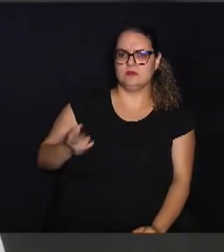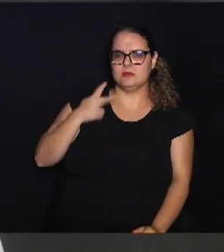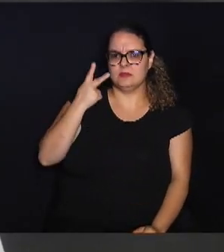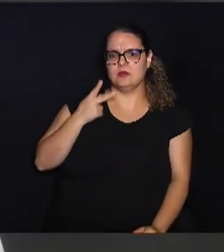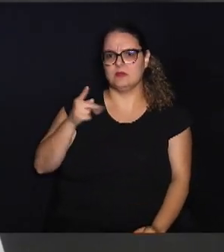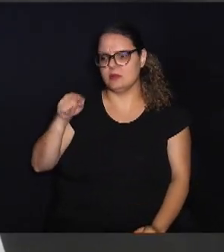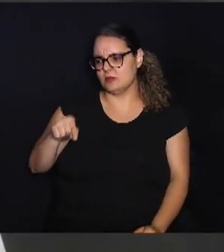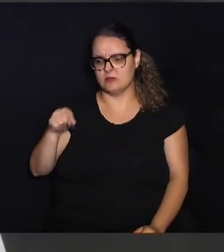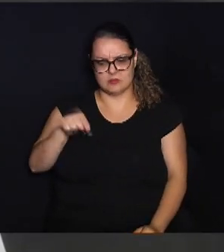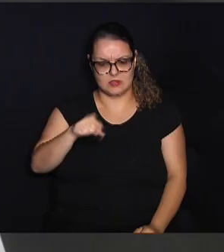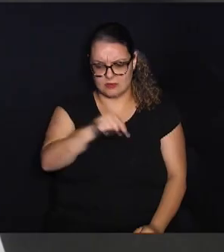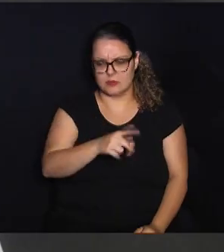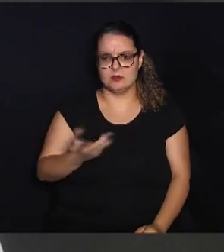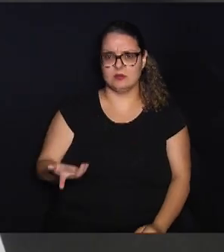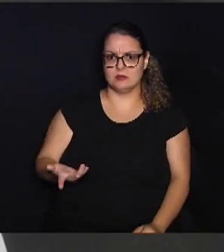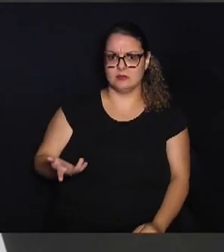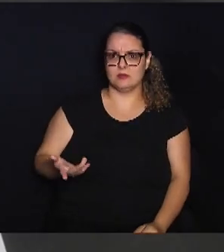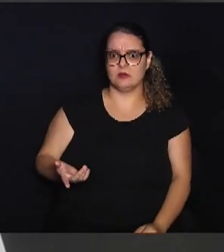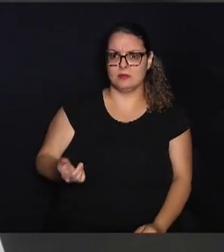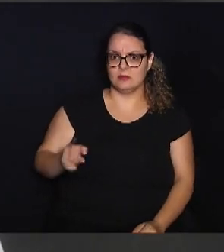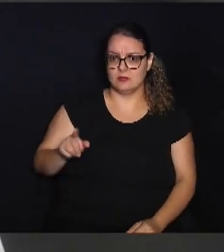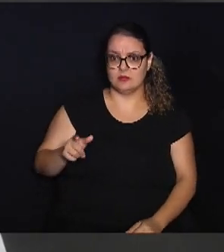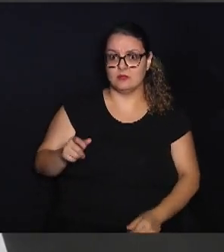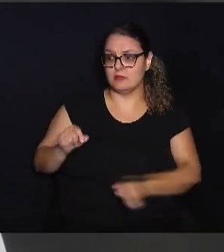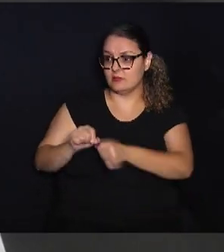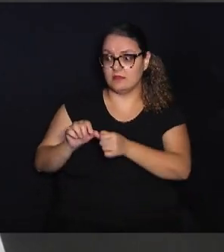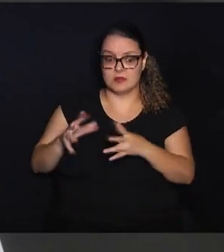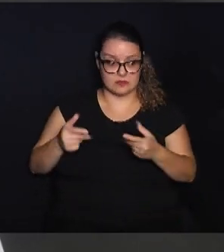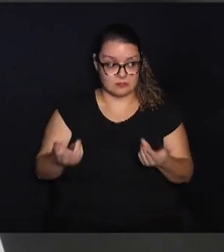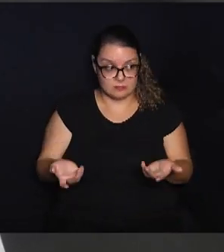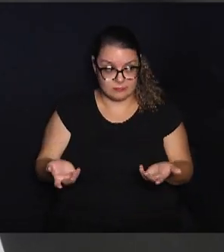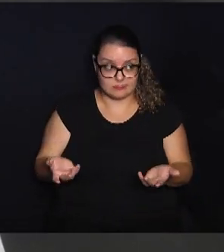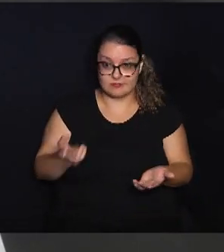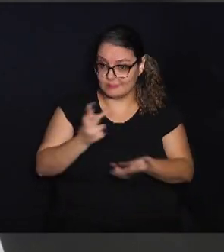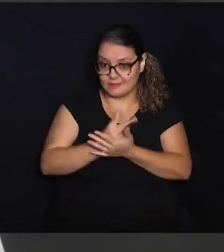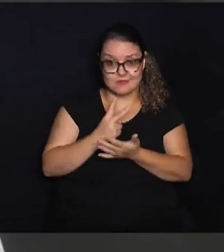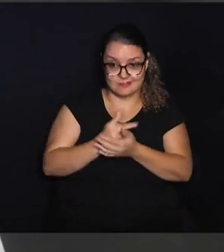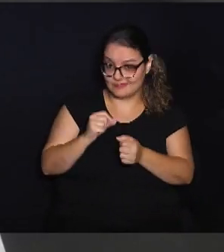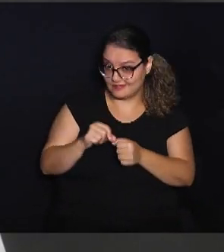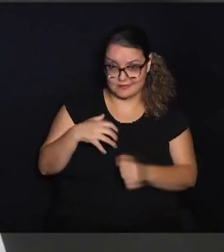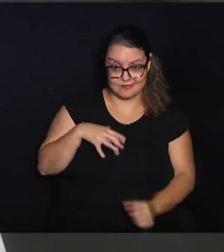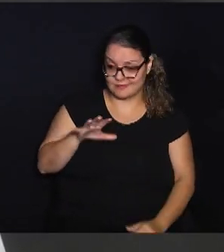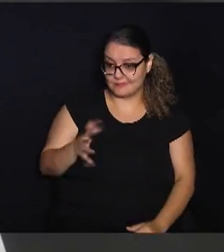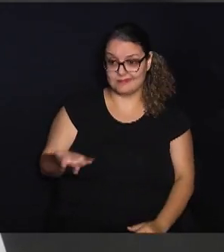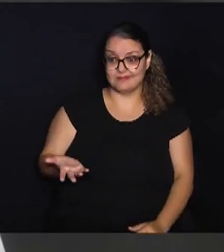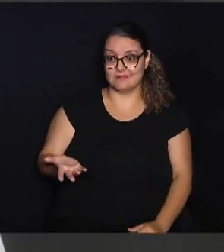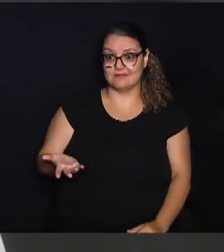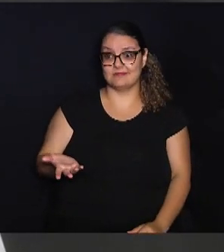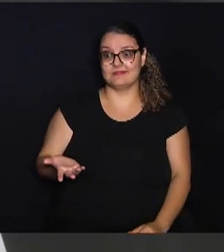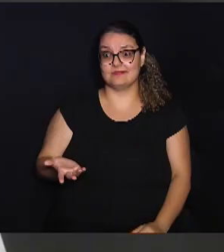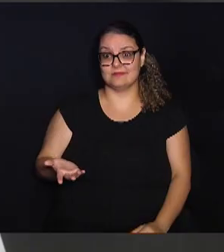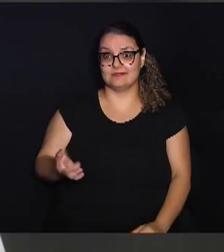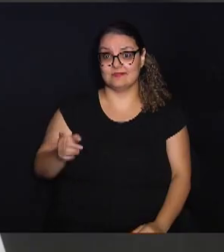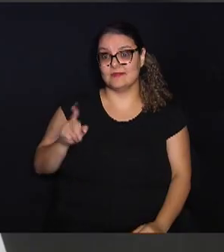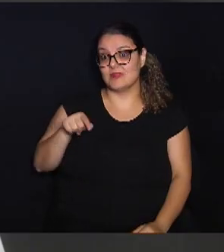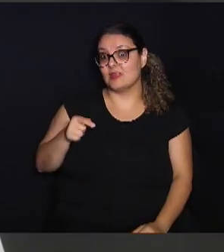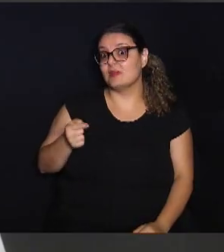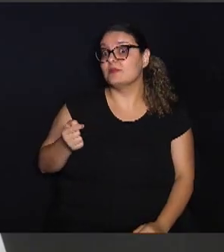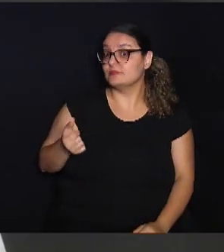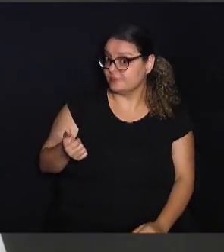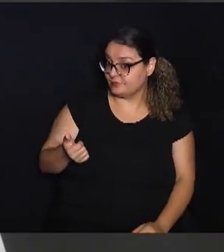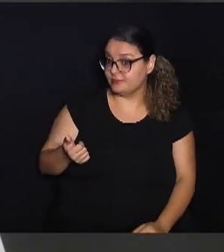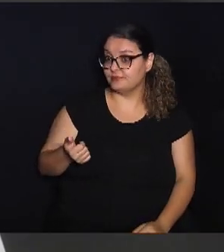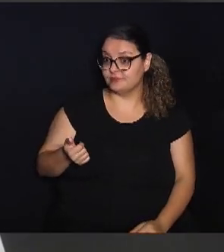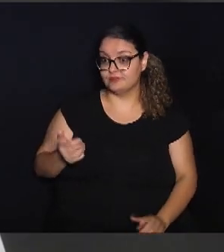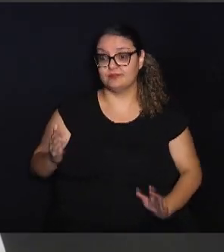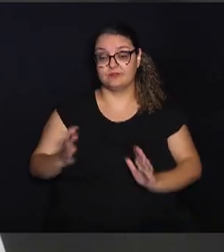isso, cara. Você tira para todo lado. Eu falei, eu sempre fiz isso, sempre fui assim. E é muito pouco diante da